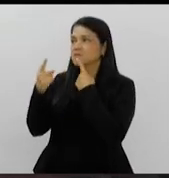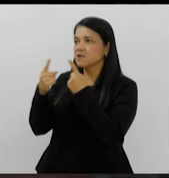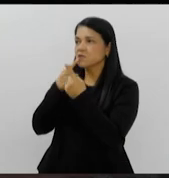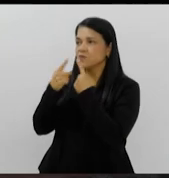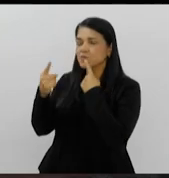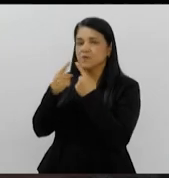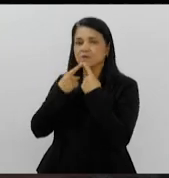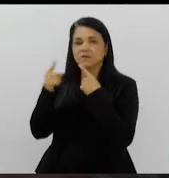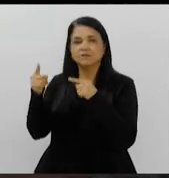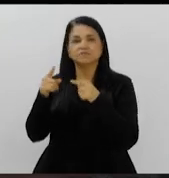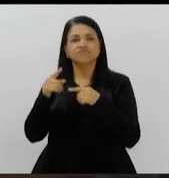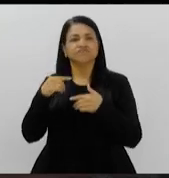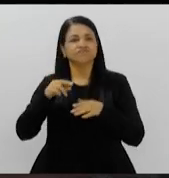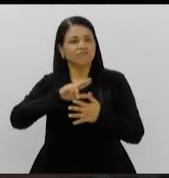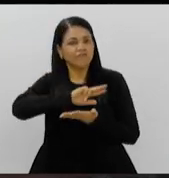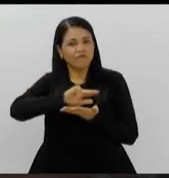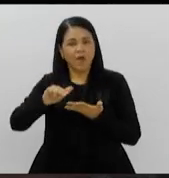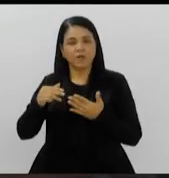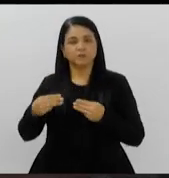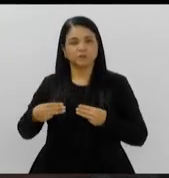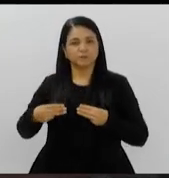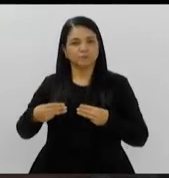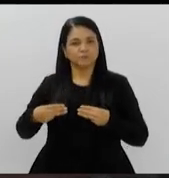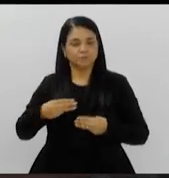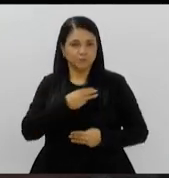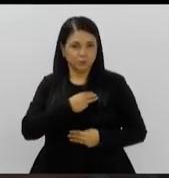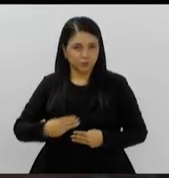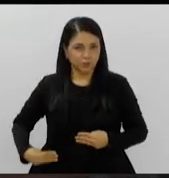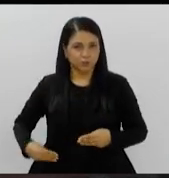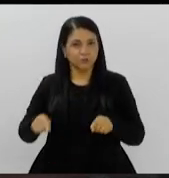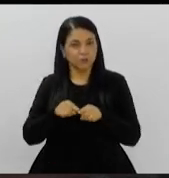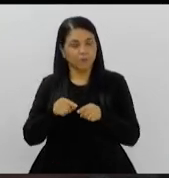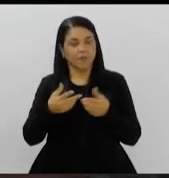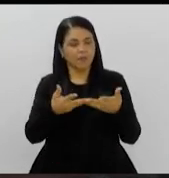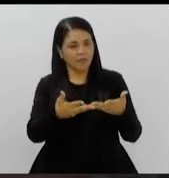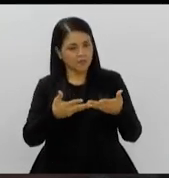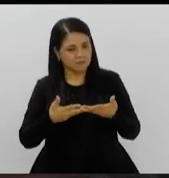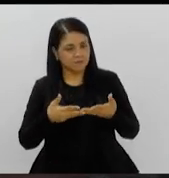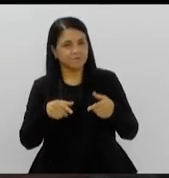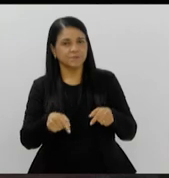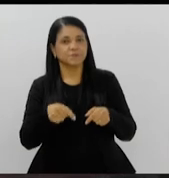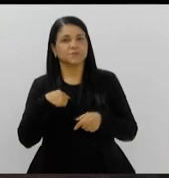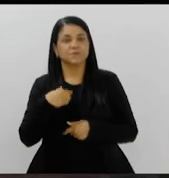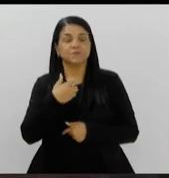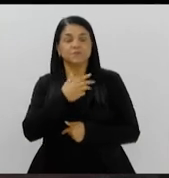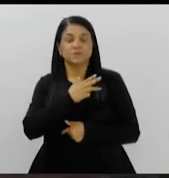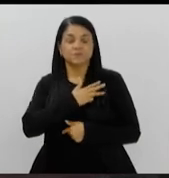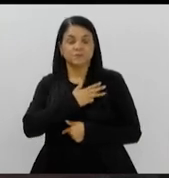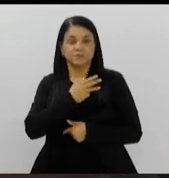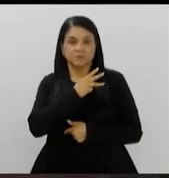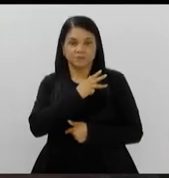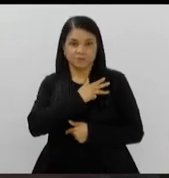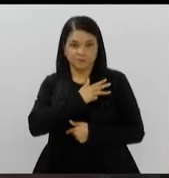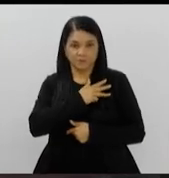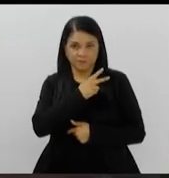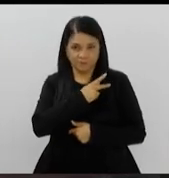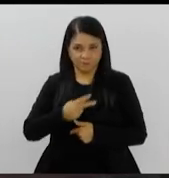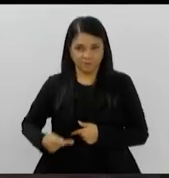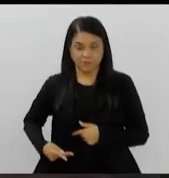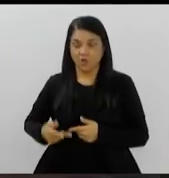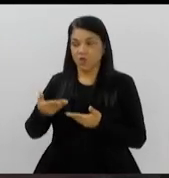com diversos ministros, fomos recebidos também pelo presidente Lula, convidamos, e ele nos